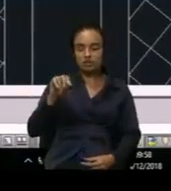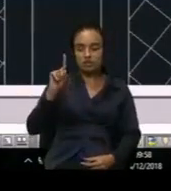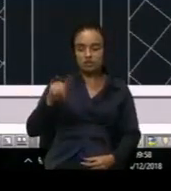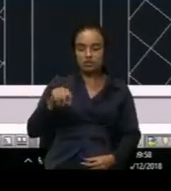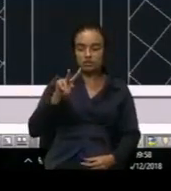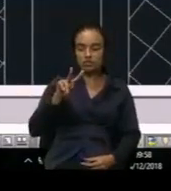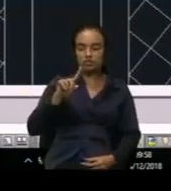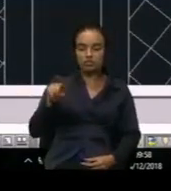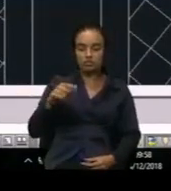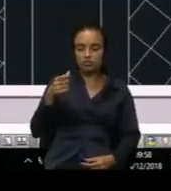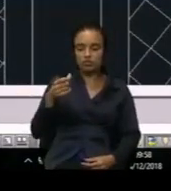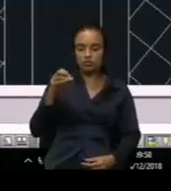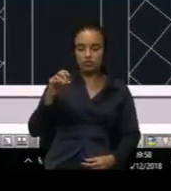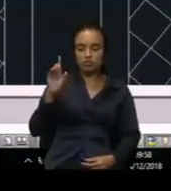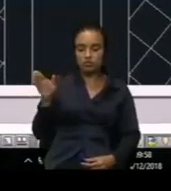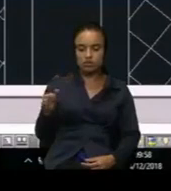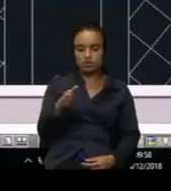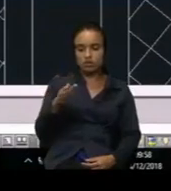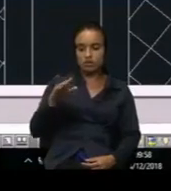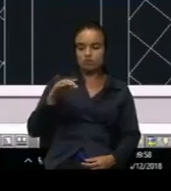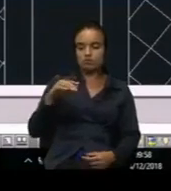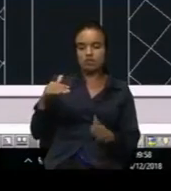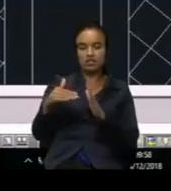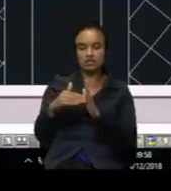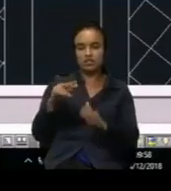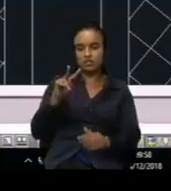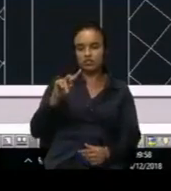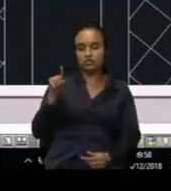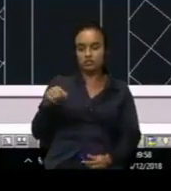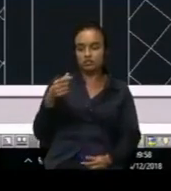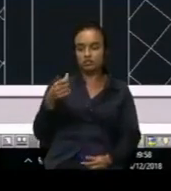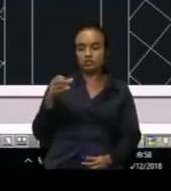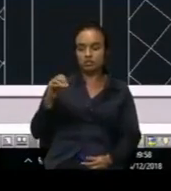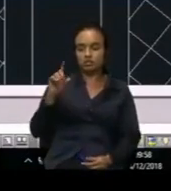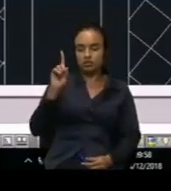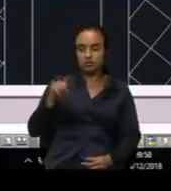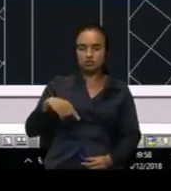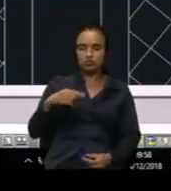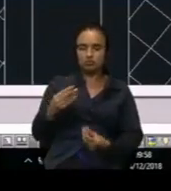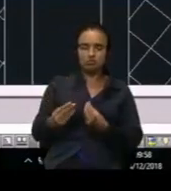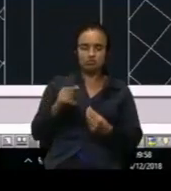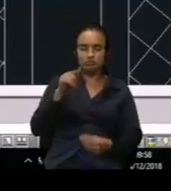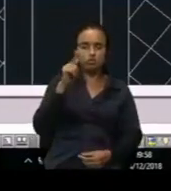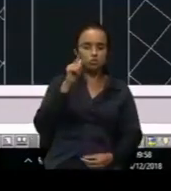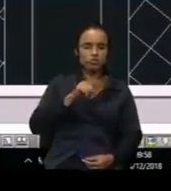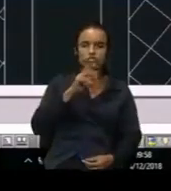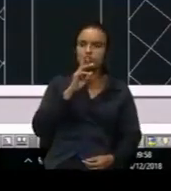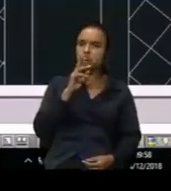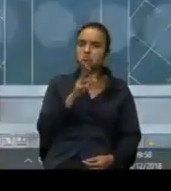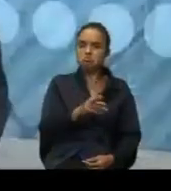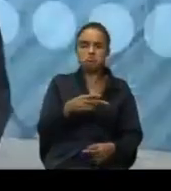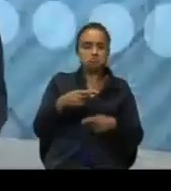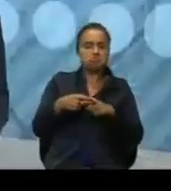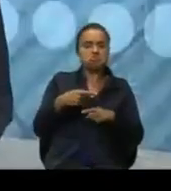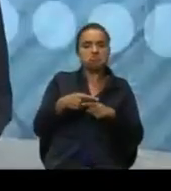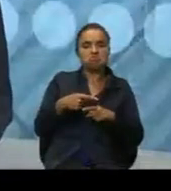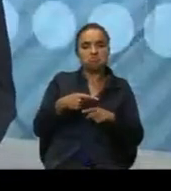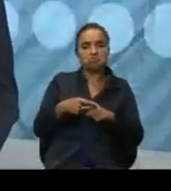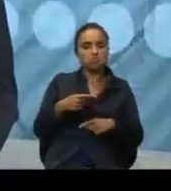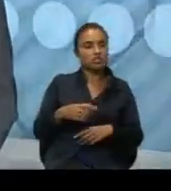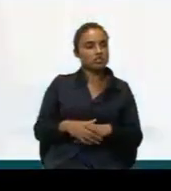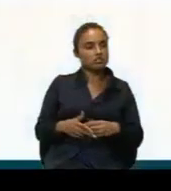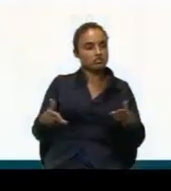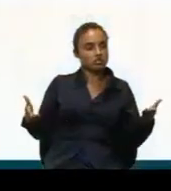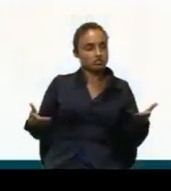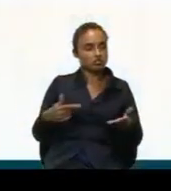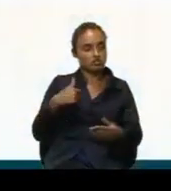2. Professor, como é que você chegou nesse resultado de 2,60 por 2? Então agora me acompanhe no quadro que